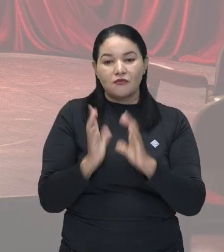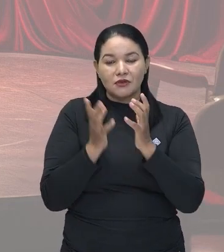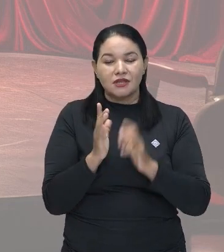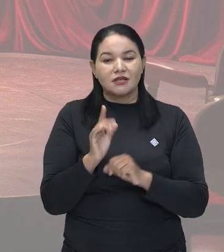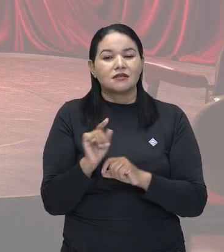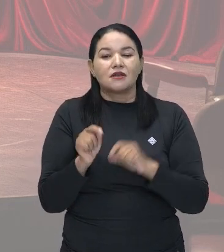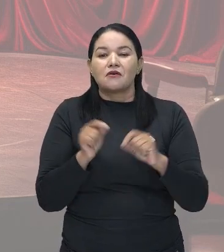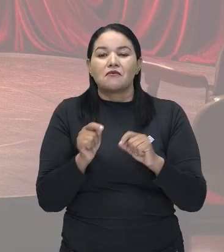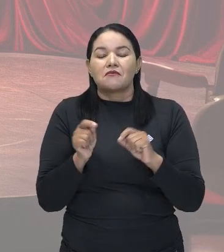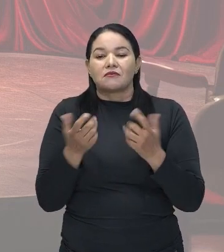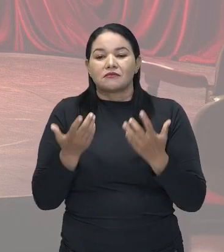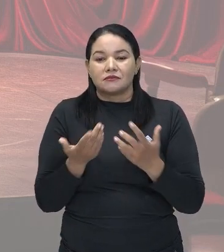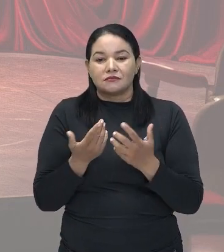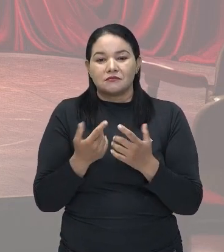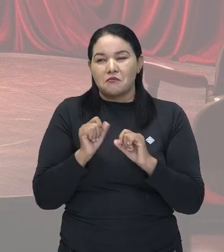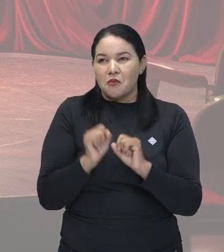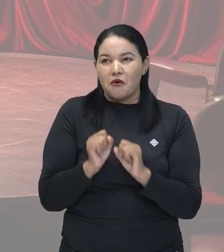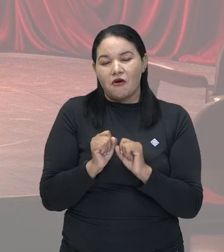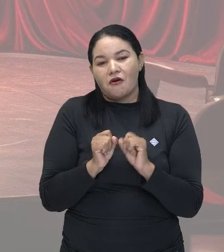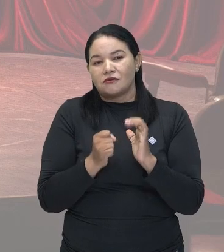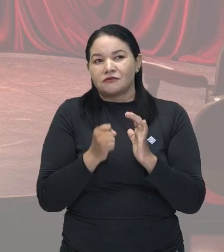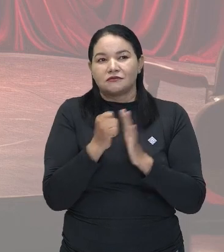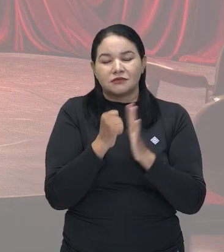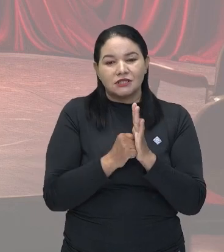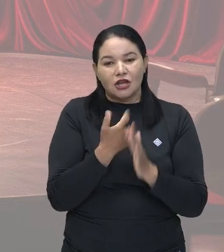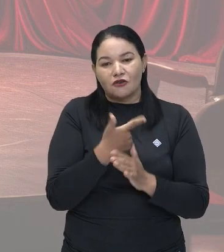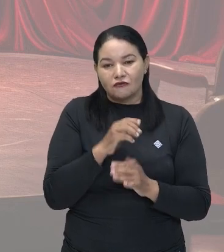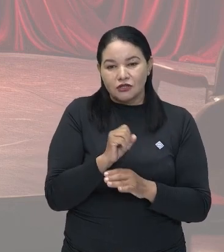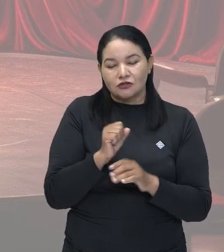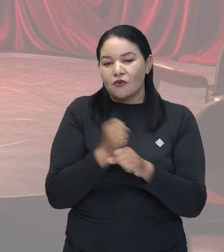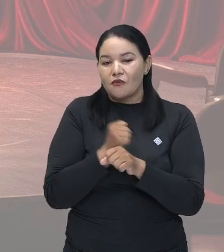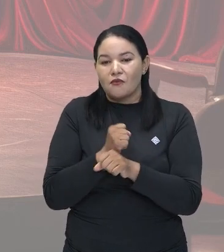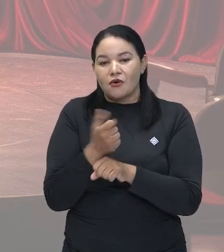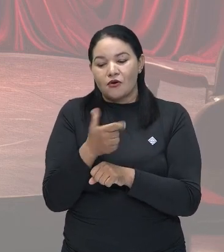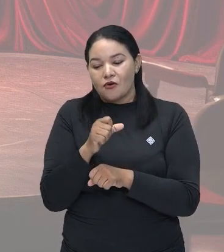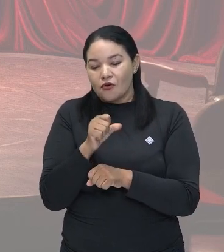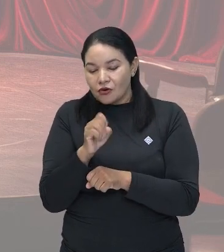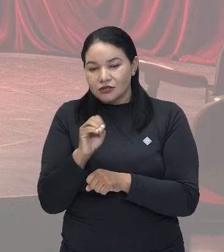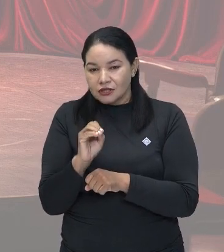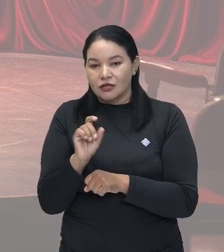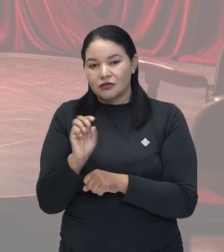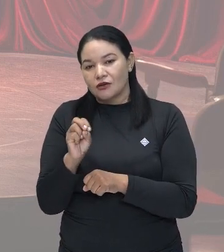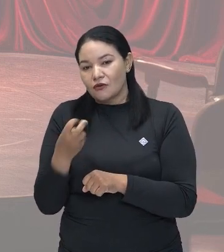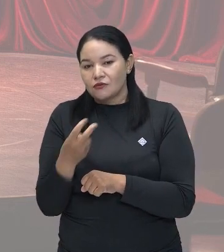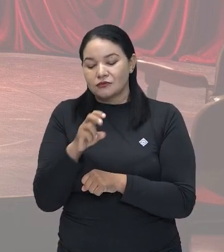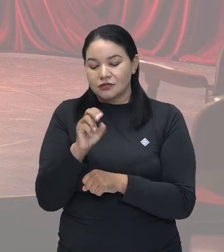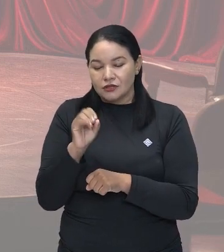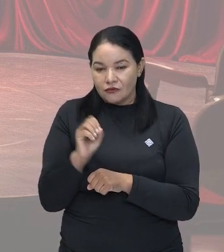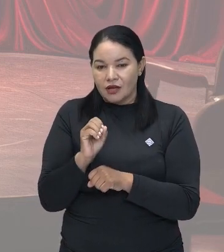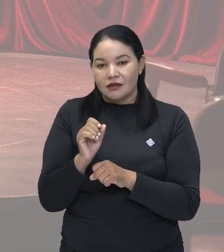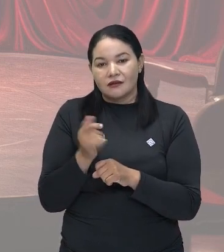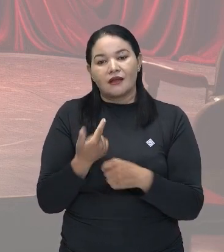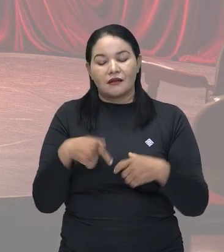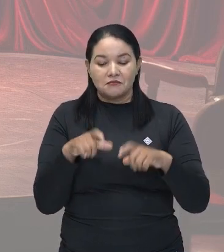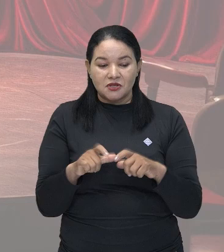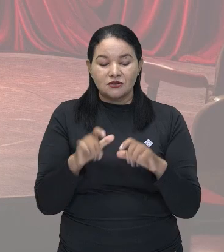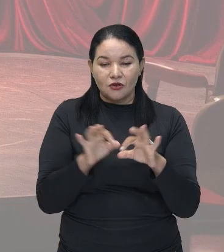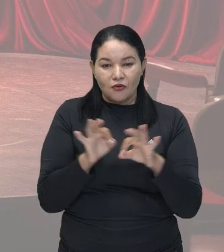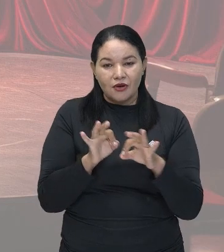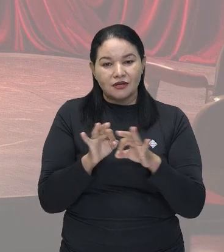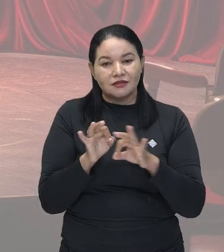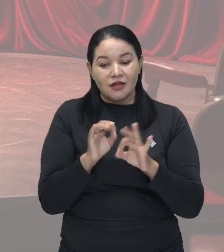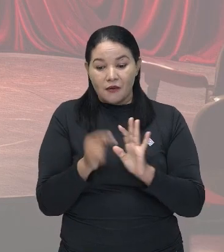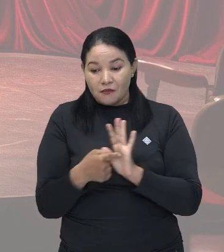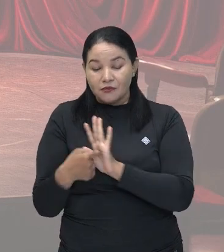século XX? Será que é nos anos 80, nos anos 50? Então, a cenografia ela vai trazer